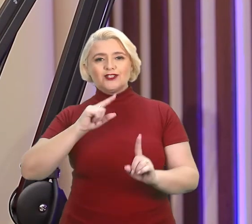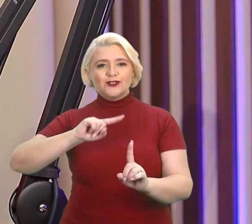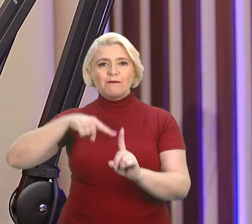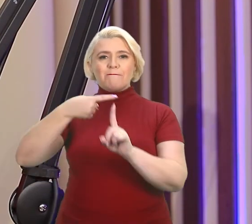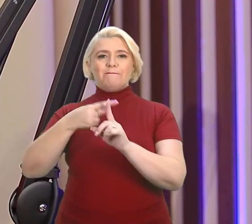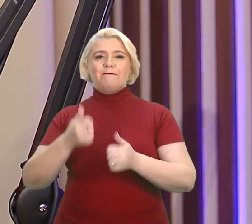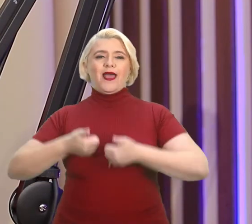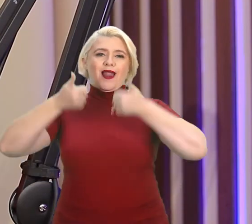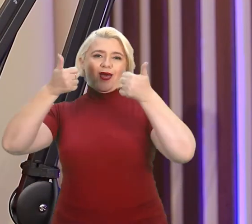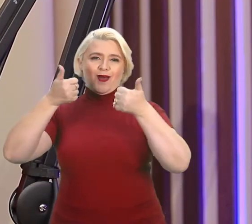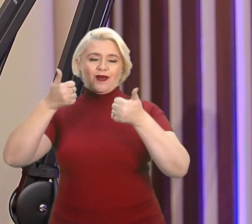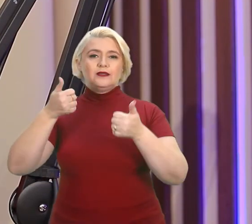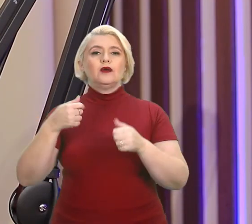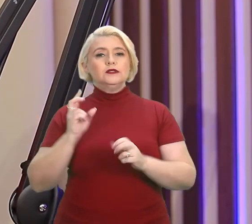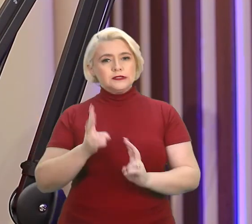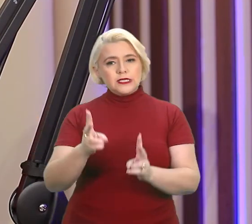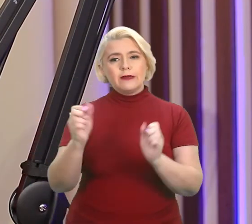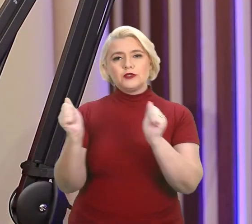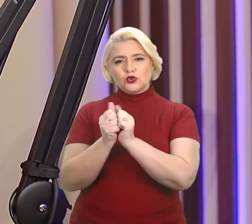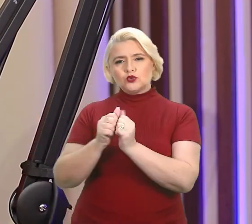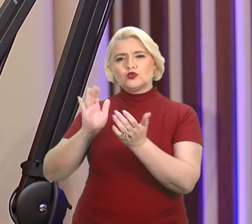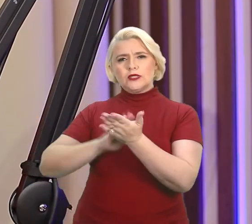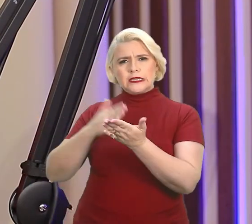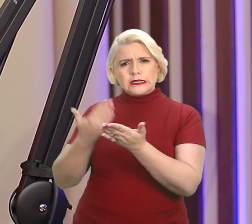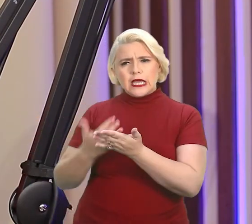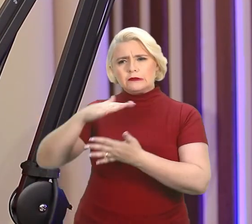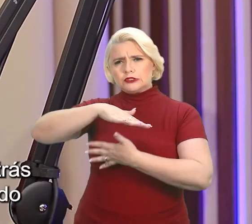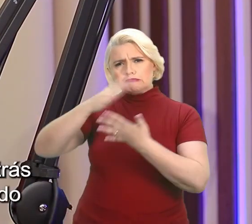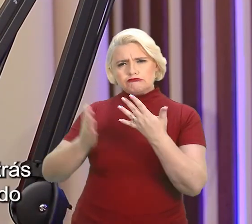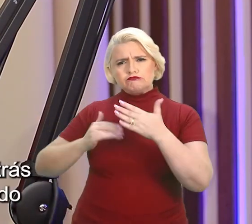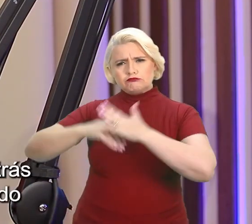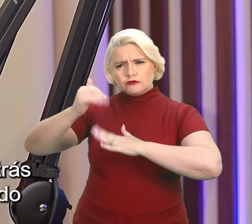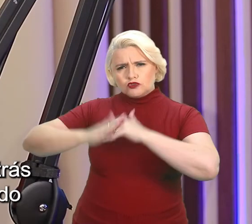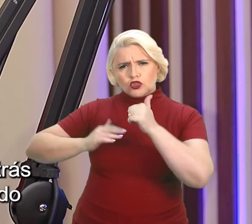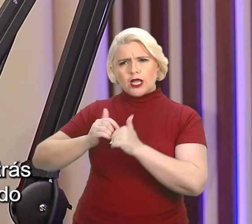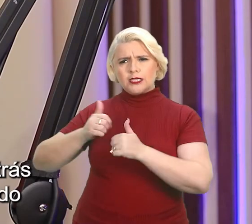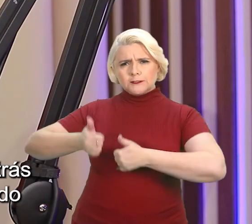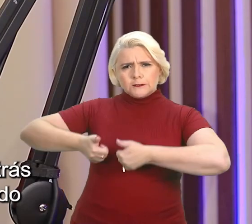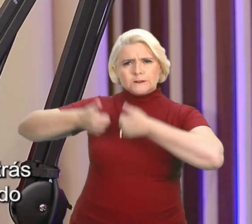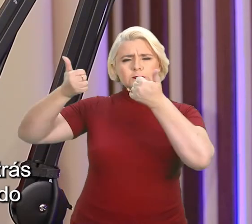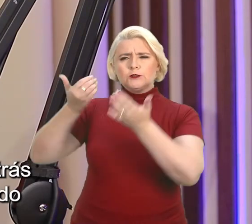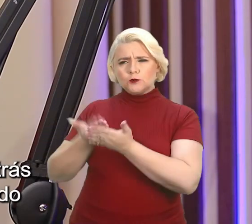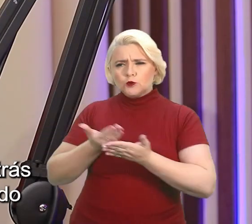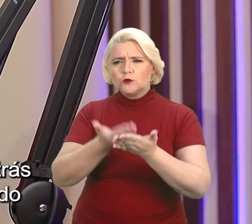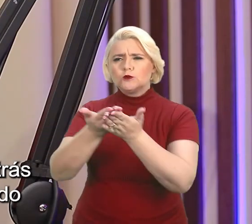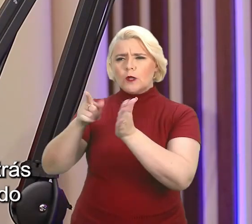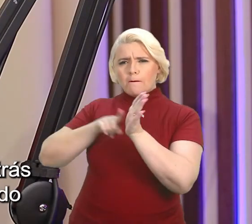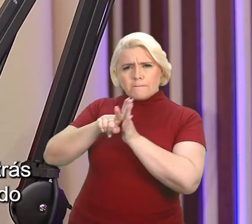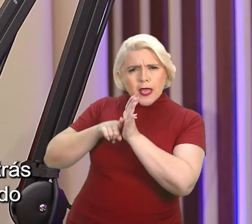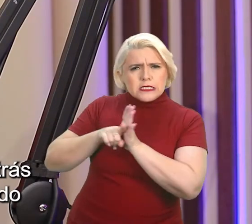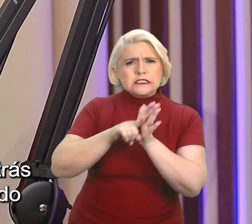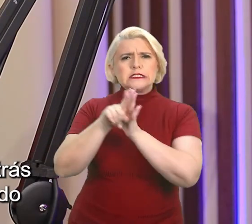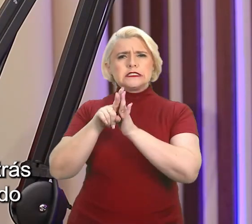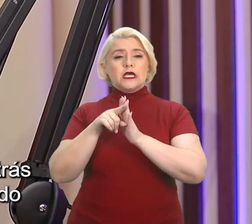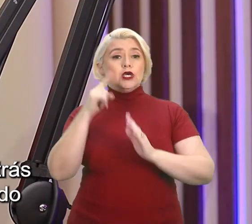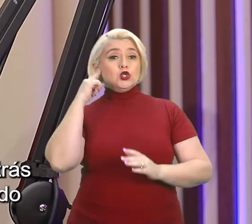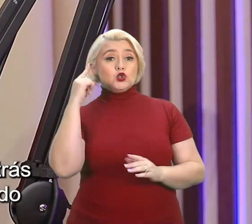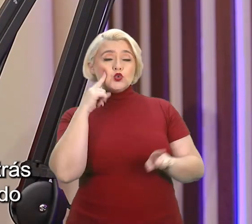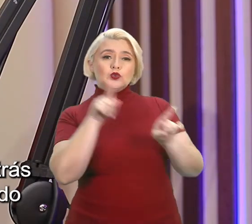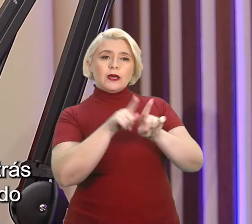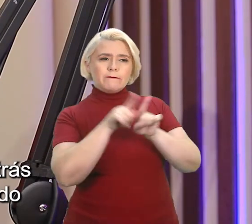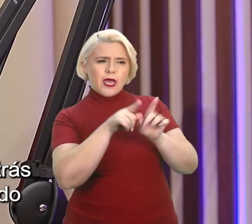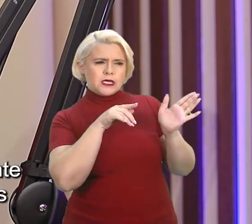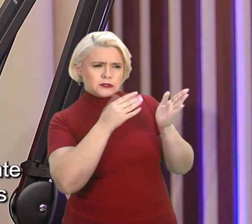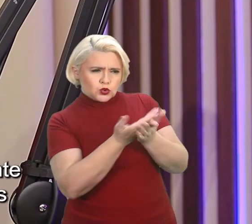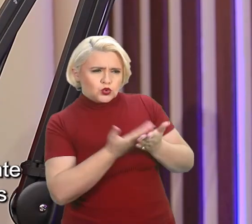Então, assim, a gente está sempre junto dos intérpretes que estão estudando, que estão correndo atrás, dos surdos que estão